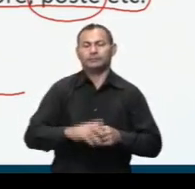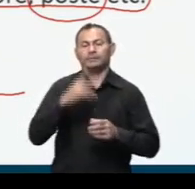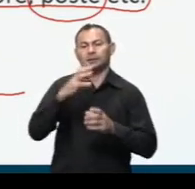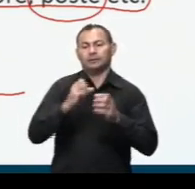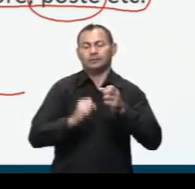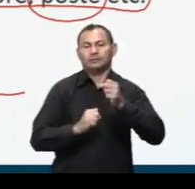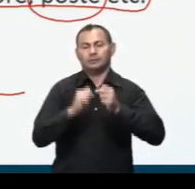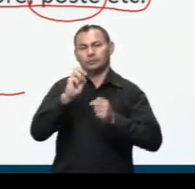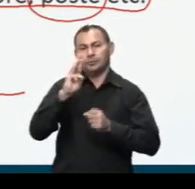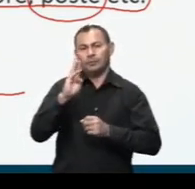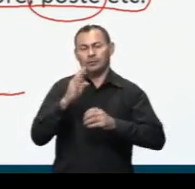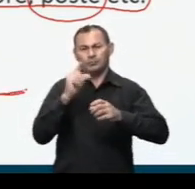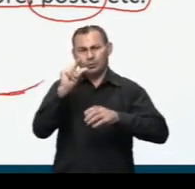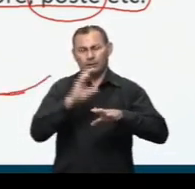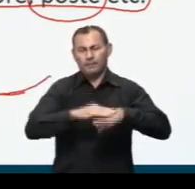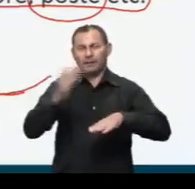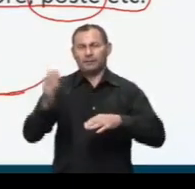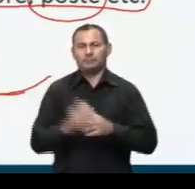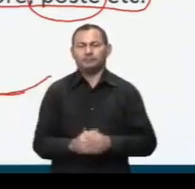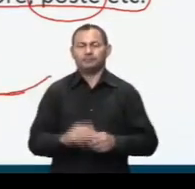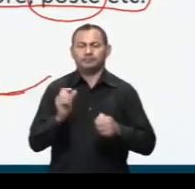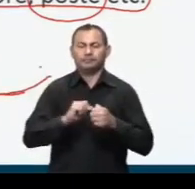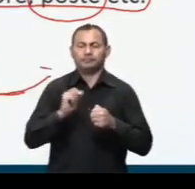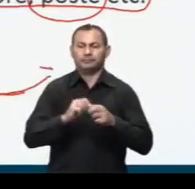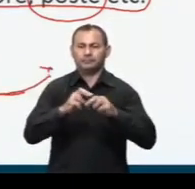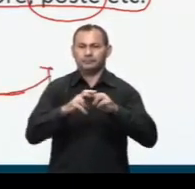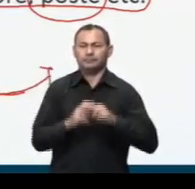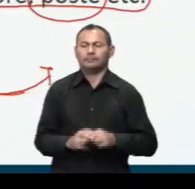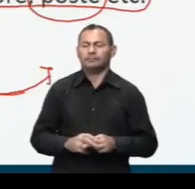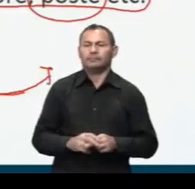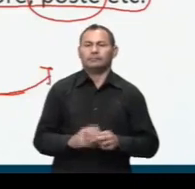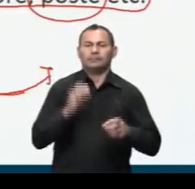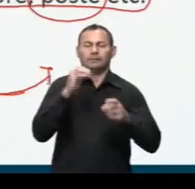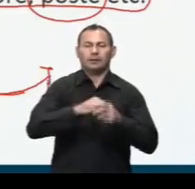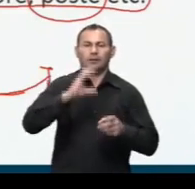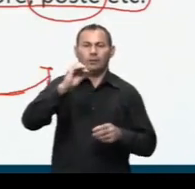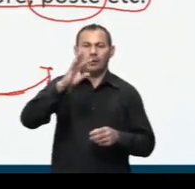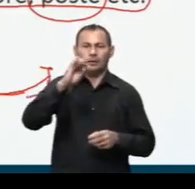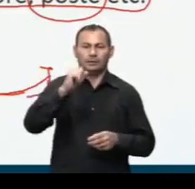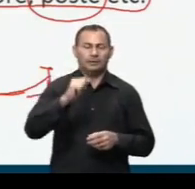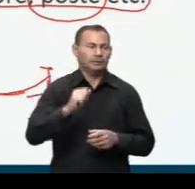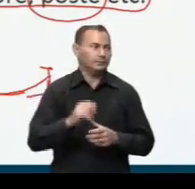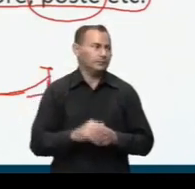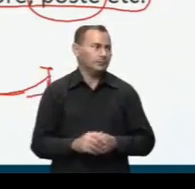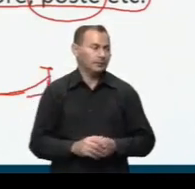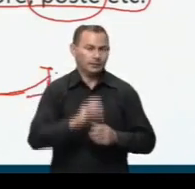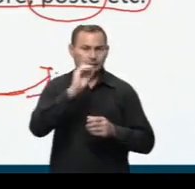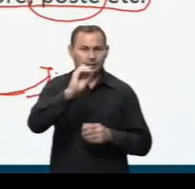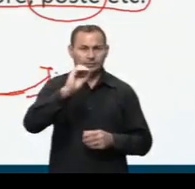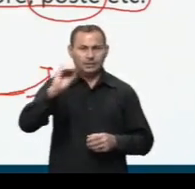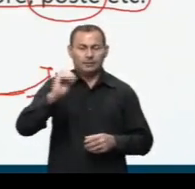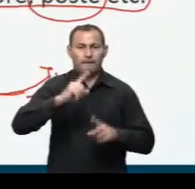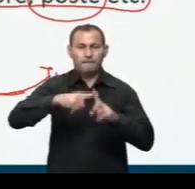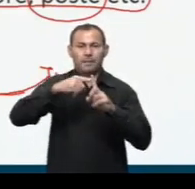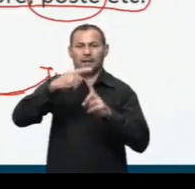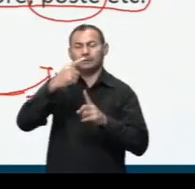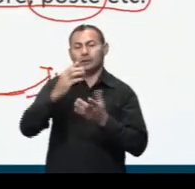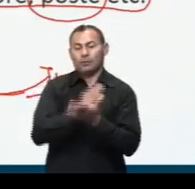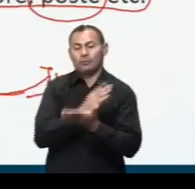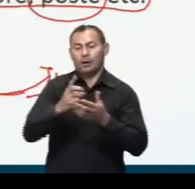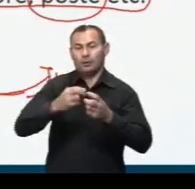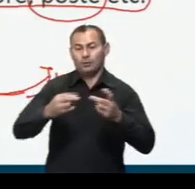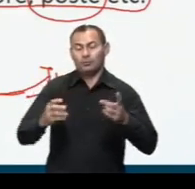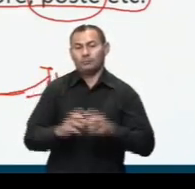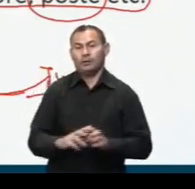se eu subo um pouquinho mais, vamos supor que meu terreno faz assim. Aqui eu vou ter uma cota de 00 mais alguma